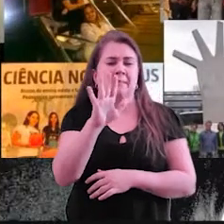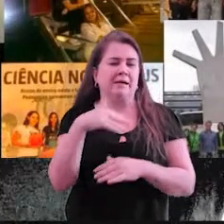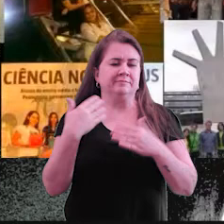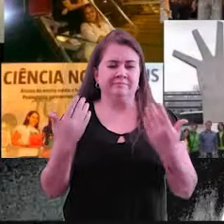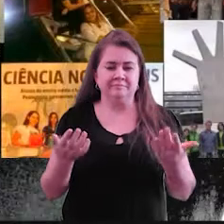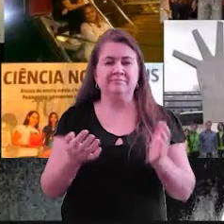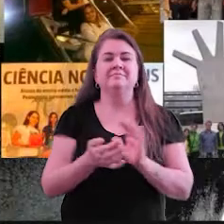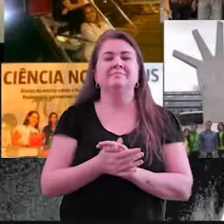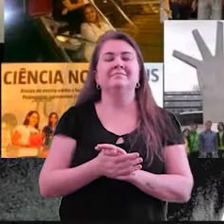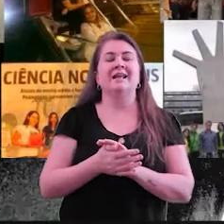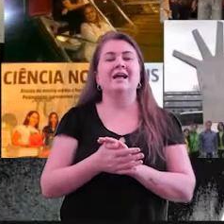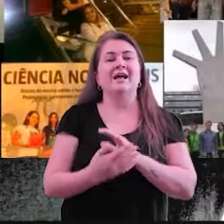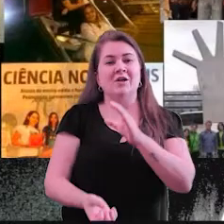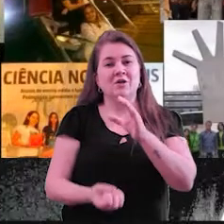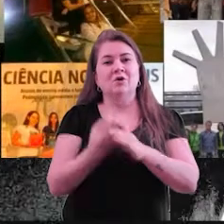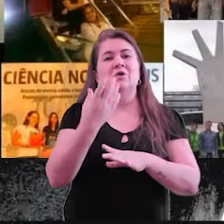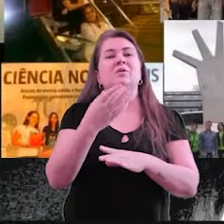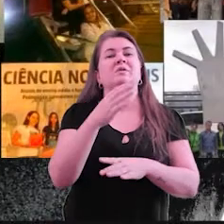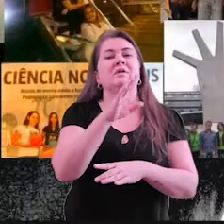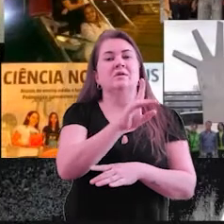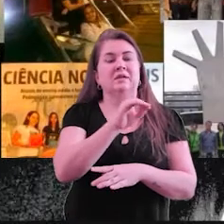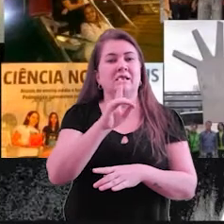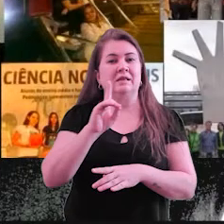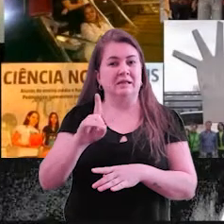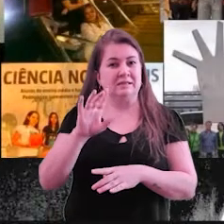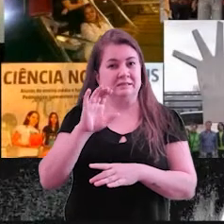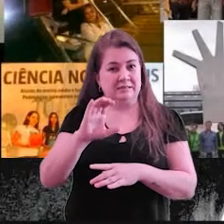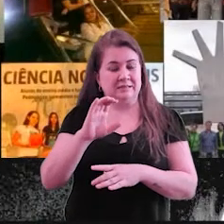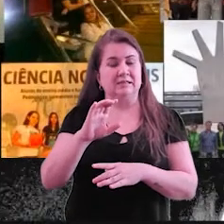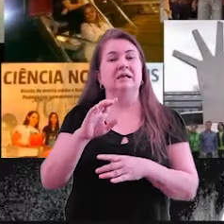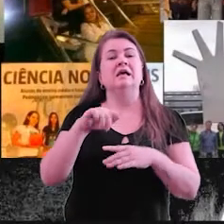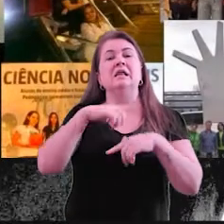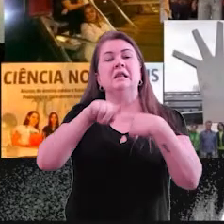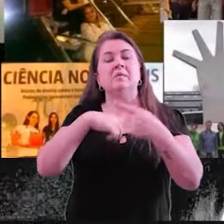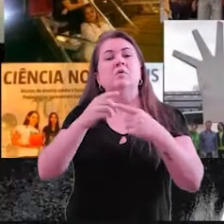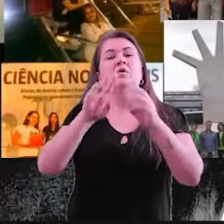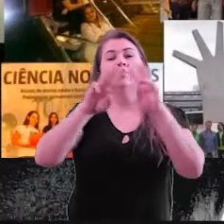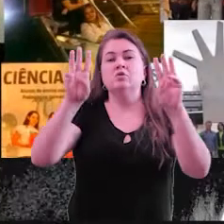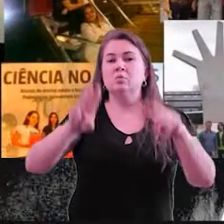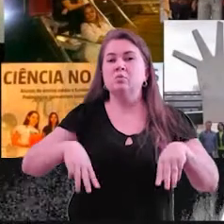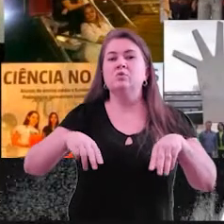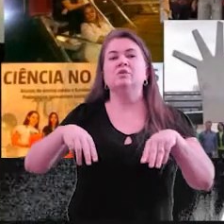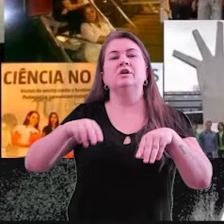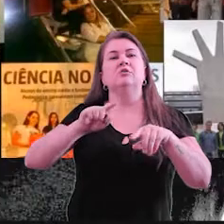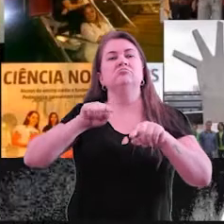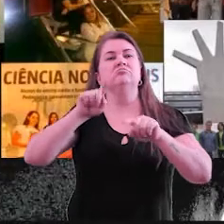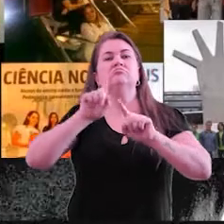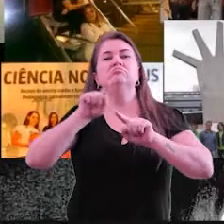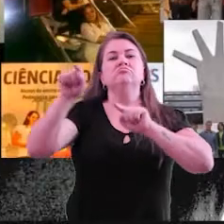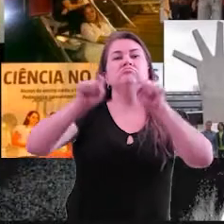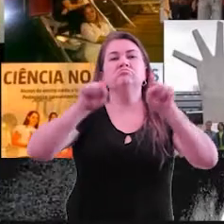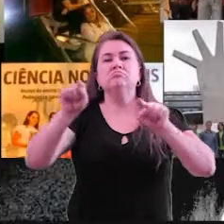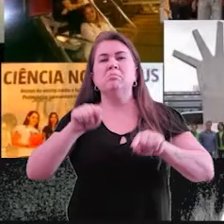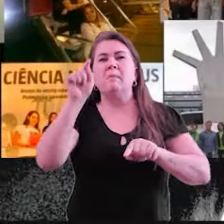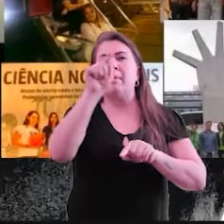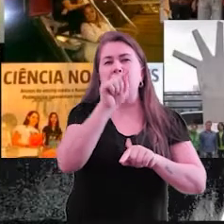Museu Itinerante.fmg, e vivi muitos momentos ótimos,